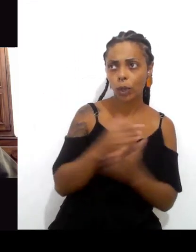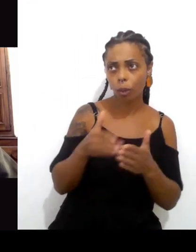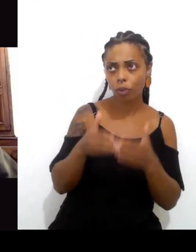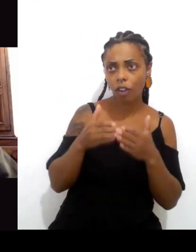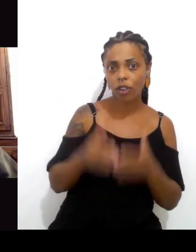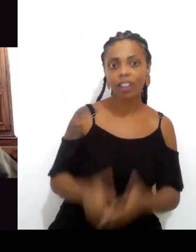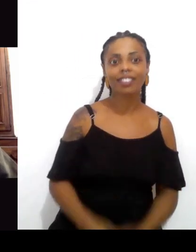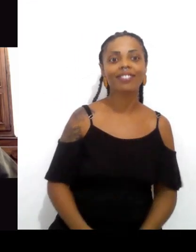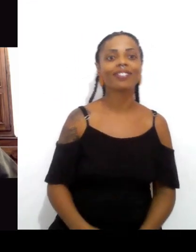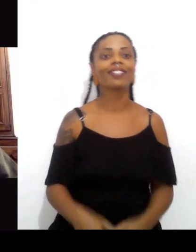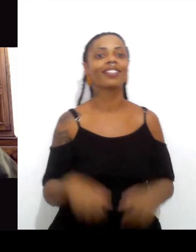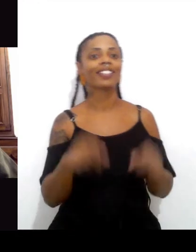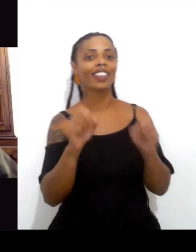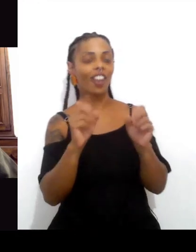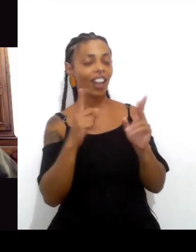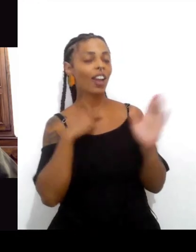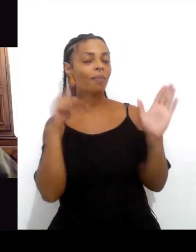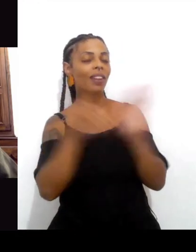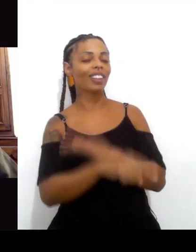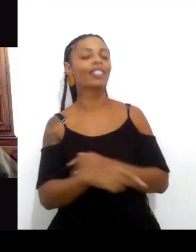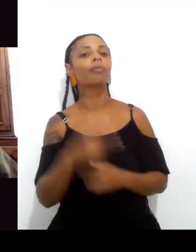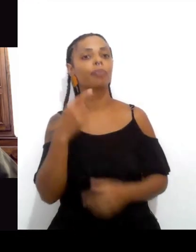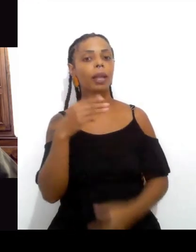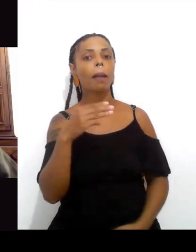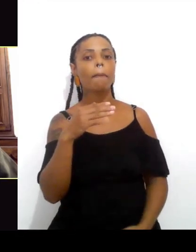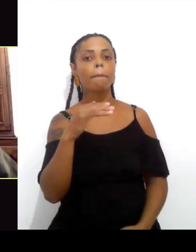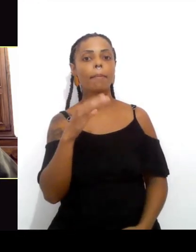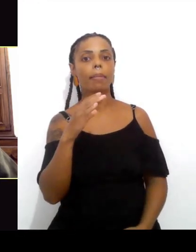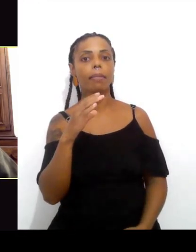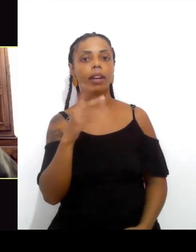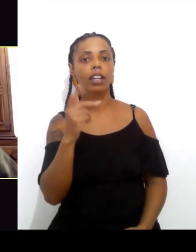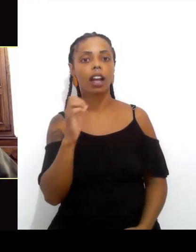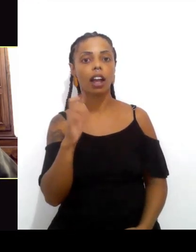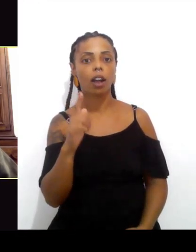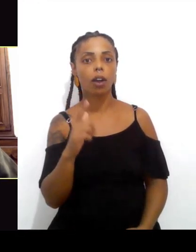Ok é Michael eu comecei fazendo